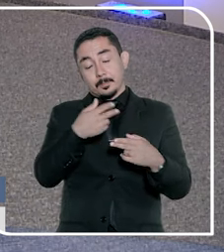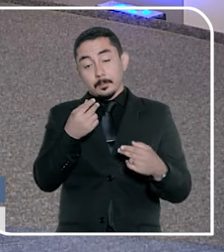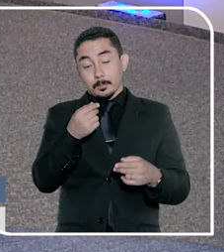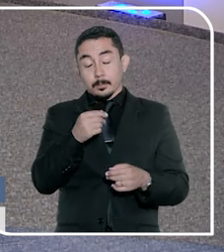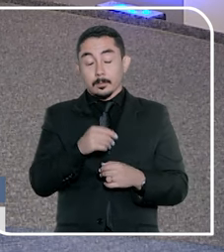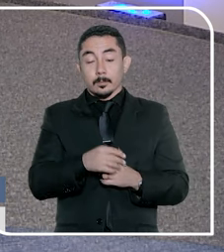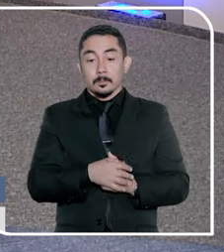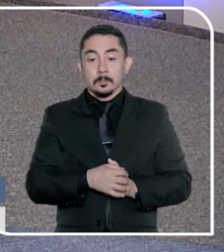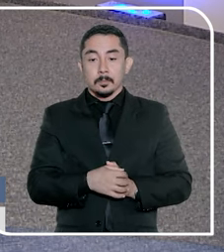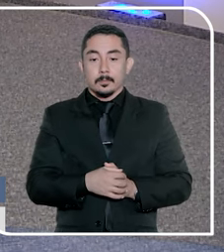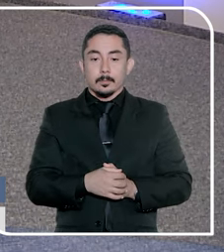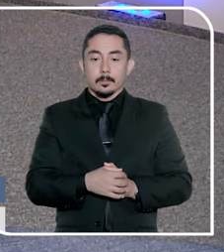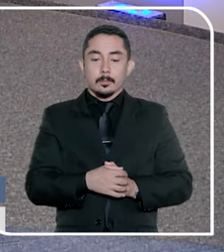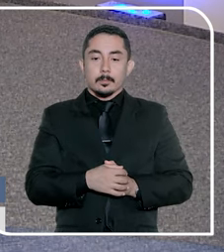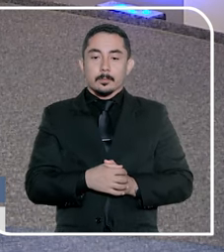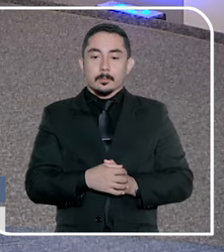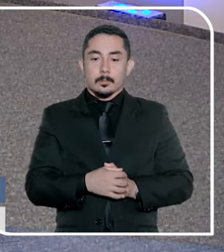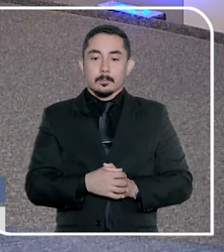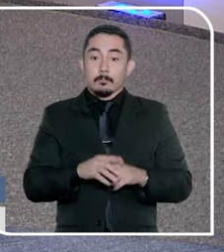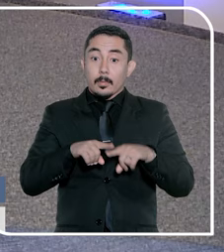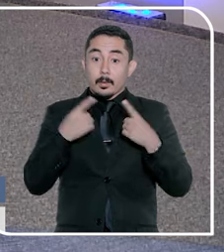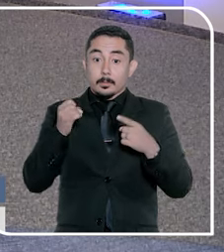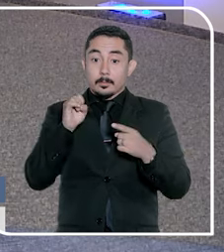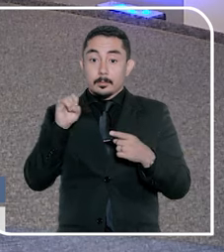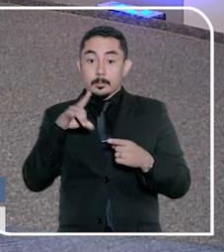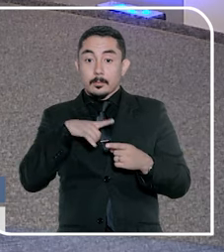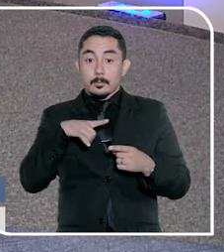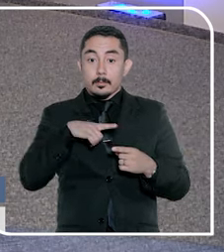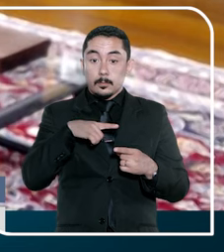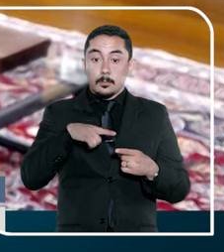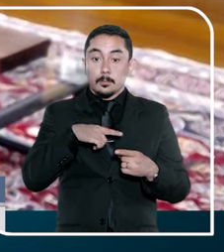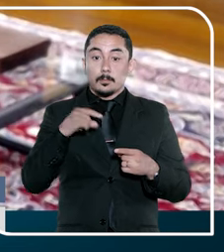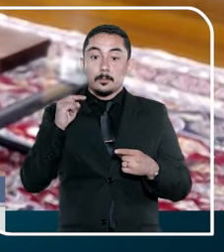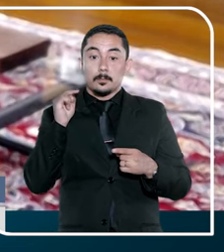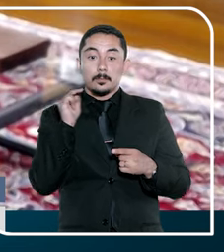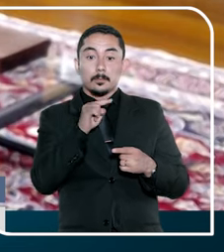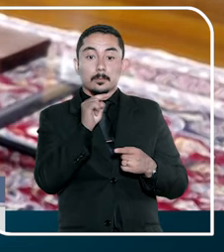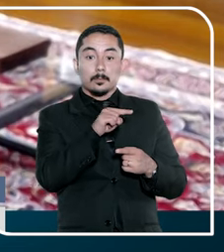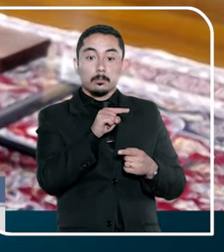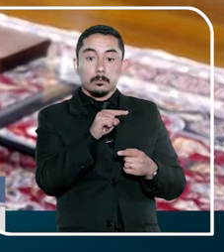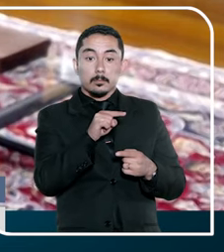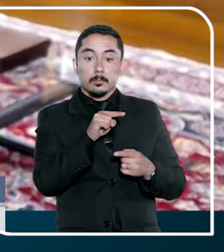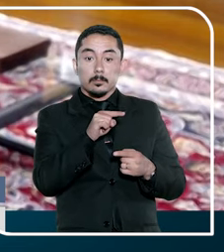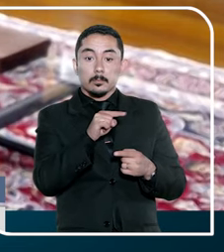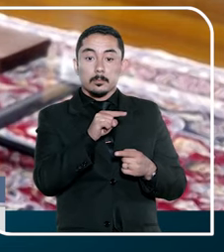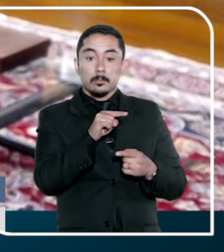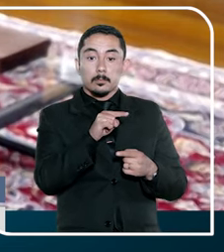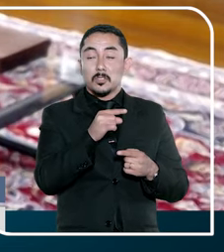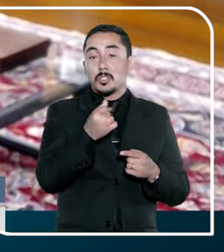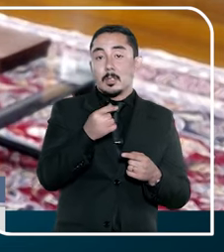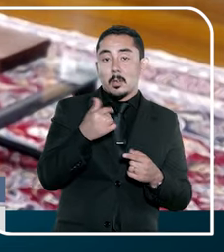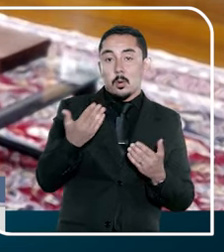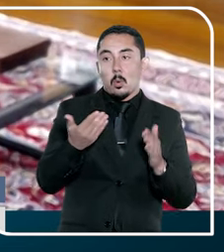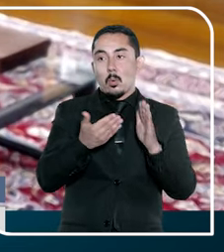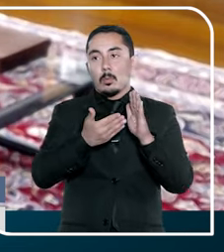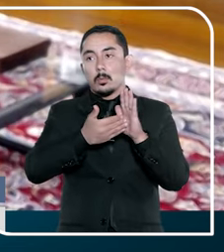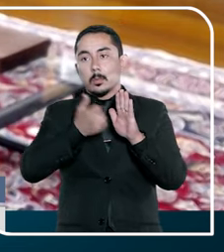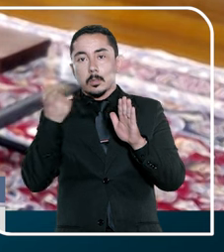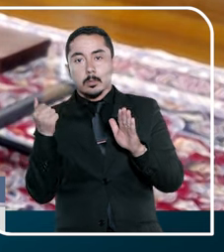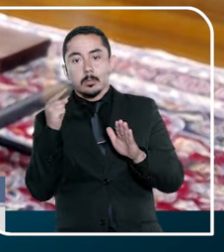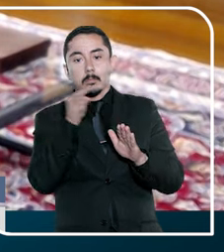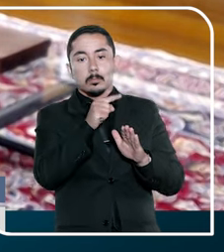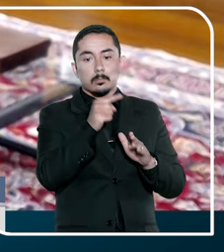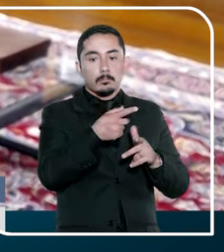relevância monetária ou um desfalque patrimonial eh eh na